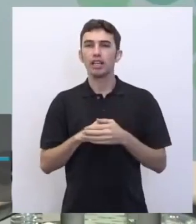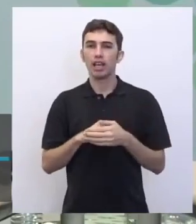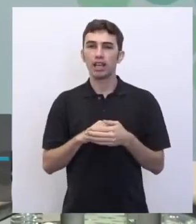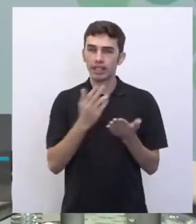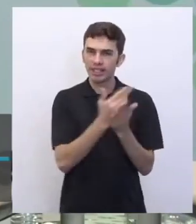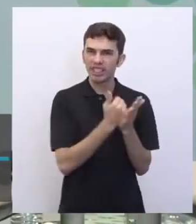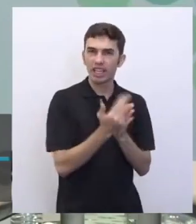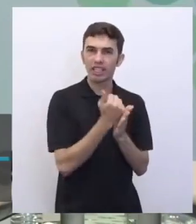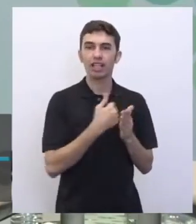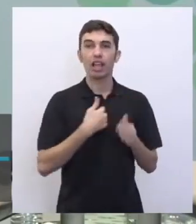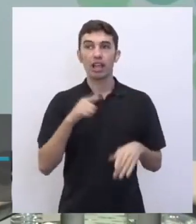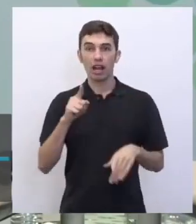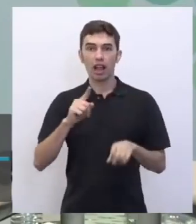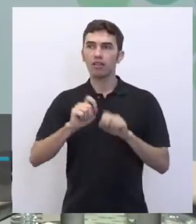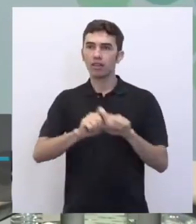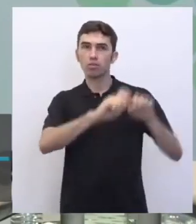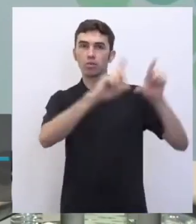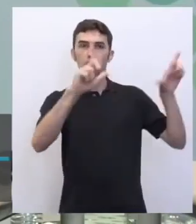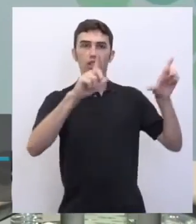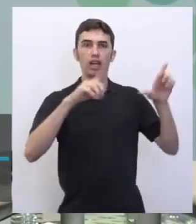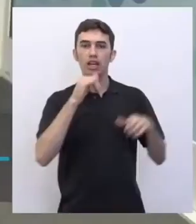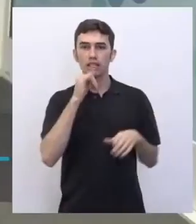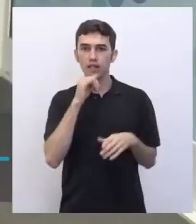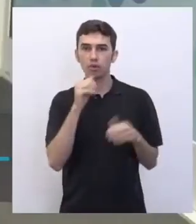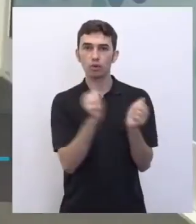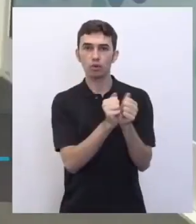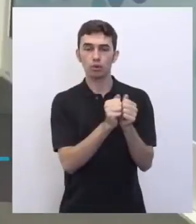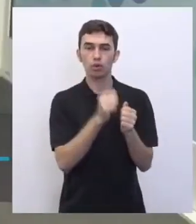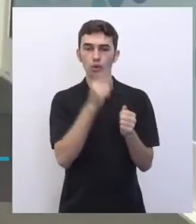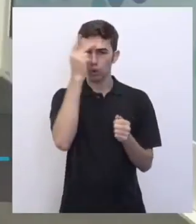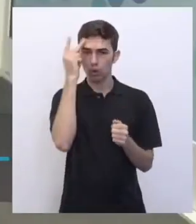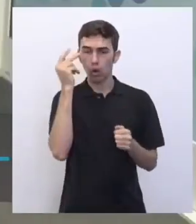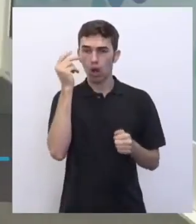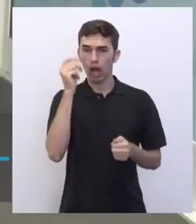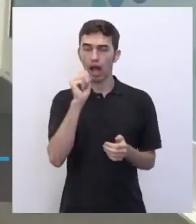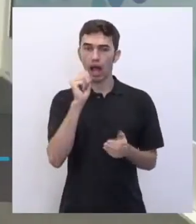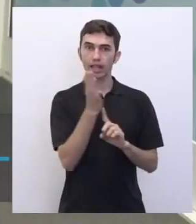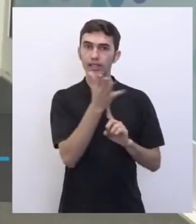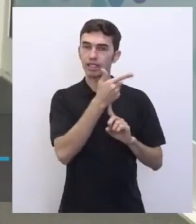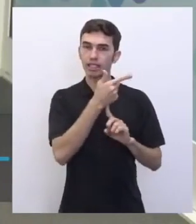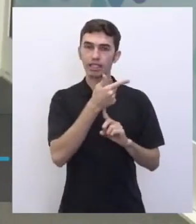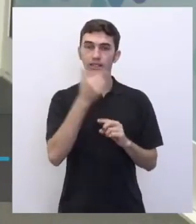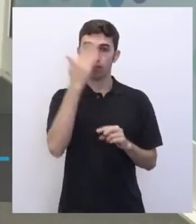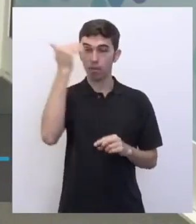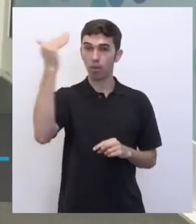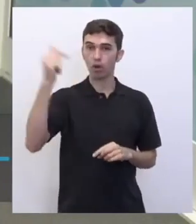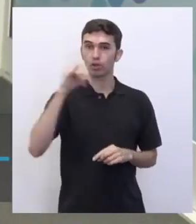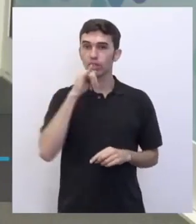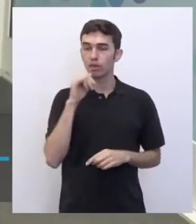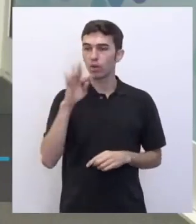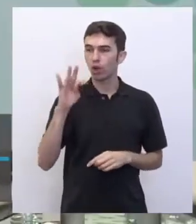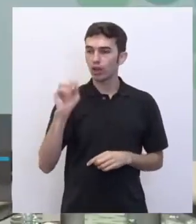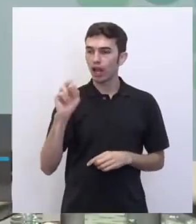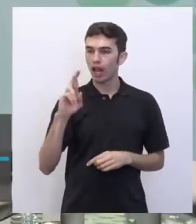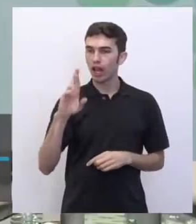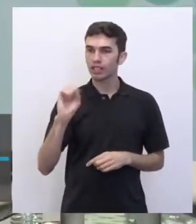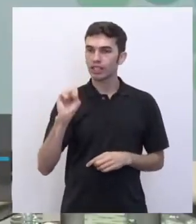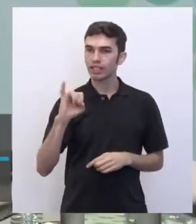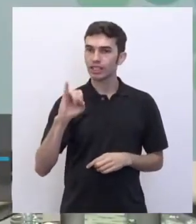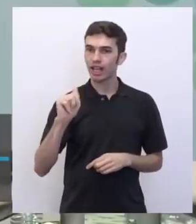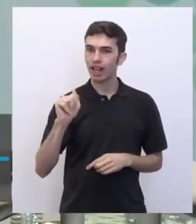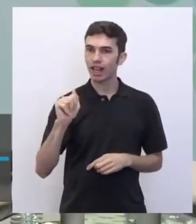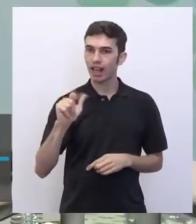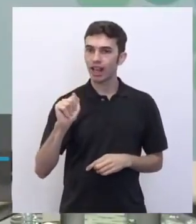né, junto com grandes artistas, como por exemplo Tarsila do Amaral, Nossa, né? muito bom. Muito bacana, né? Muito legal. Então fica a dica aí para